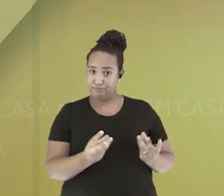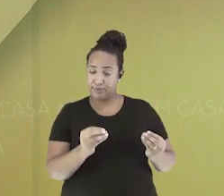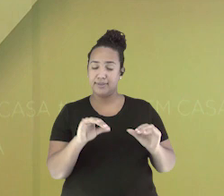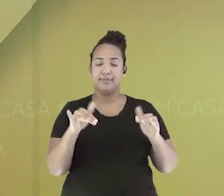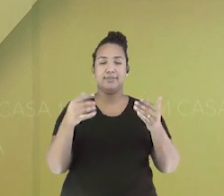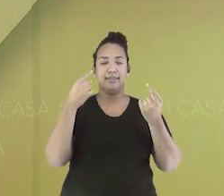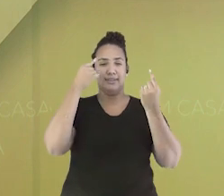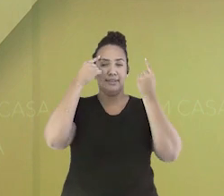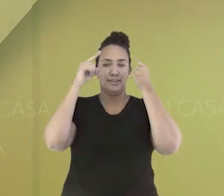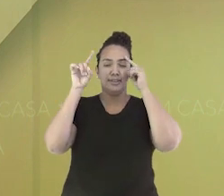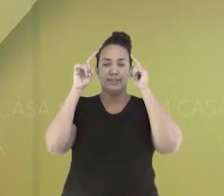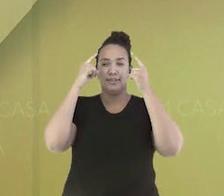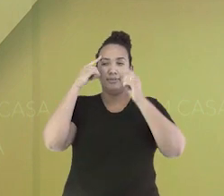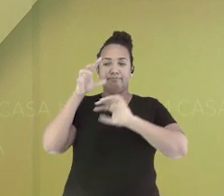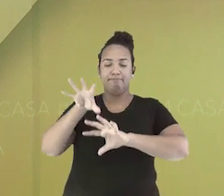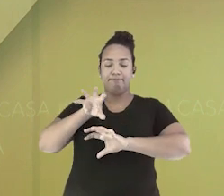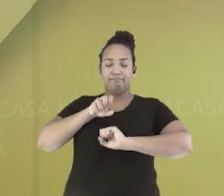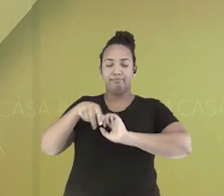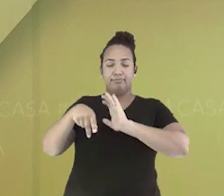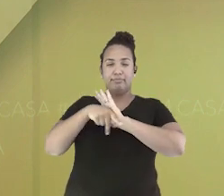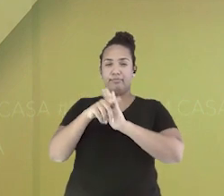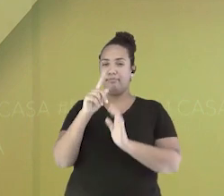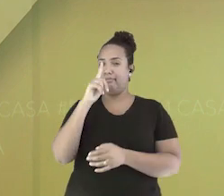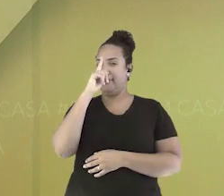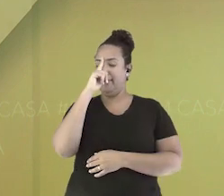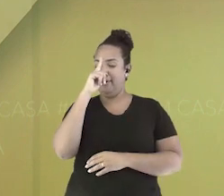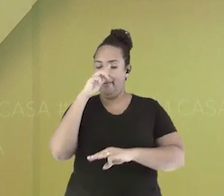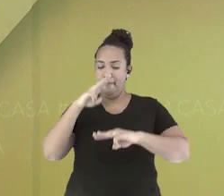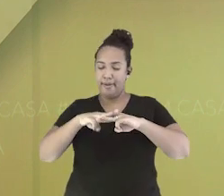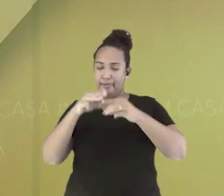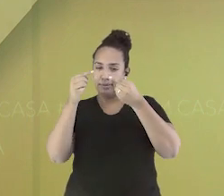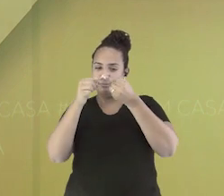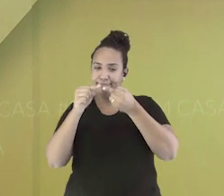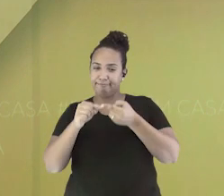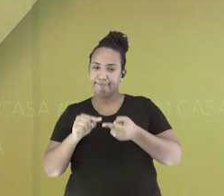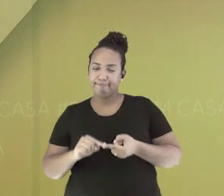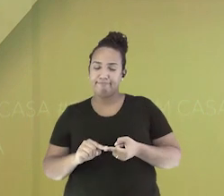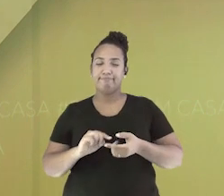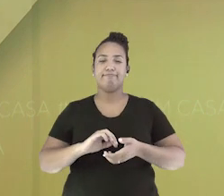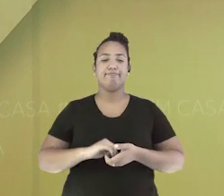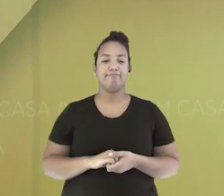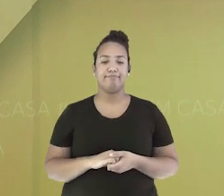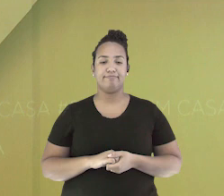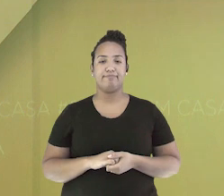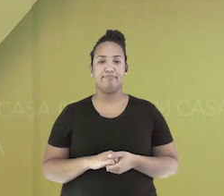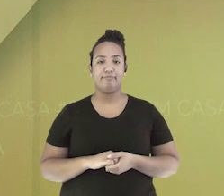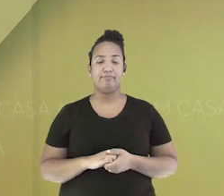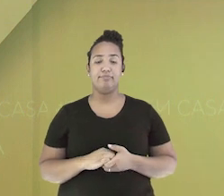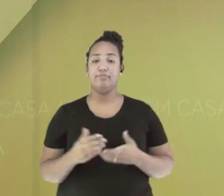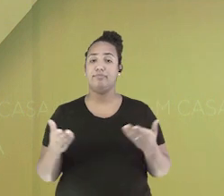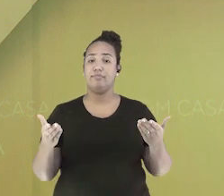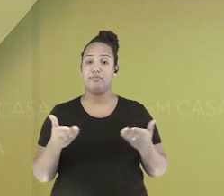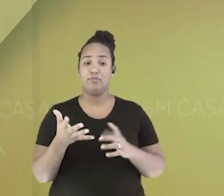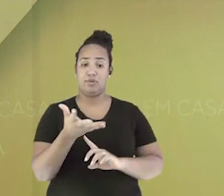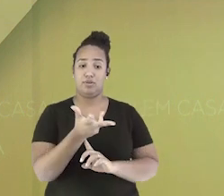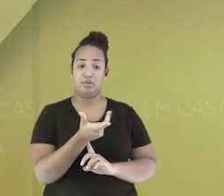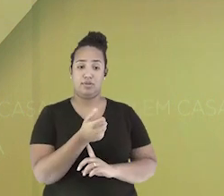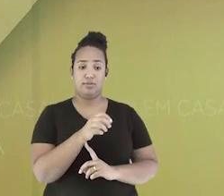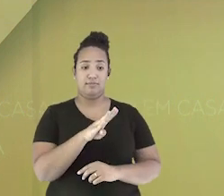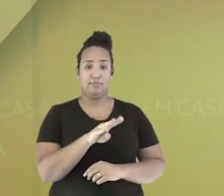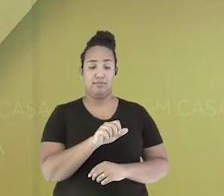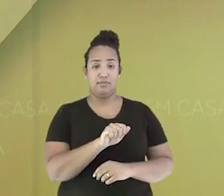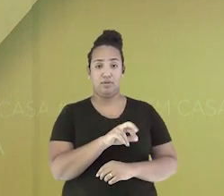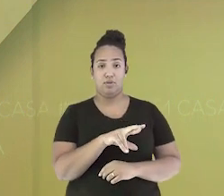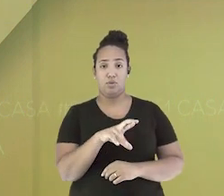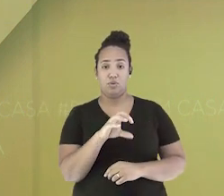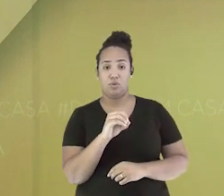aos ideais dos gregos, com obras simétricas e com a beleza não ligada à religião. Os artistas barrocos já estavam em